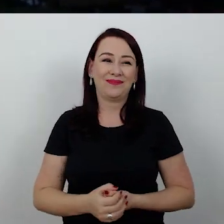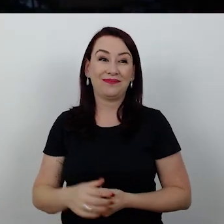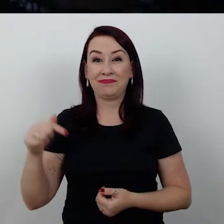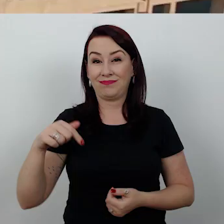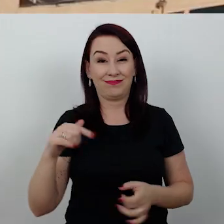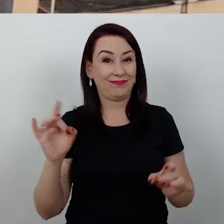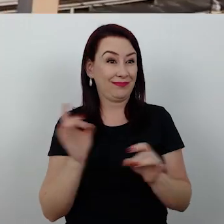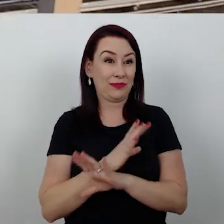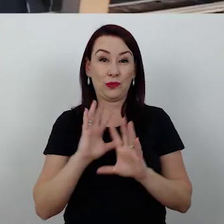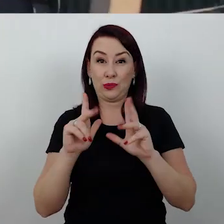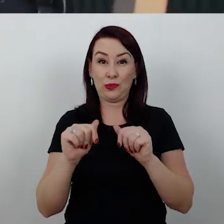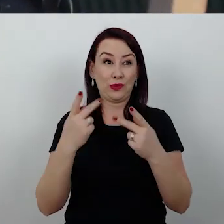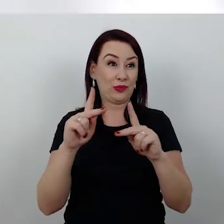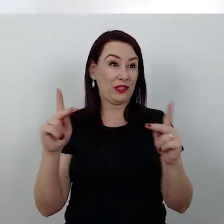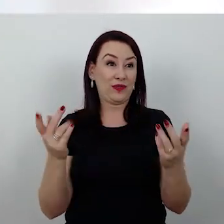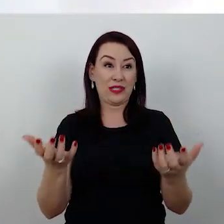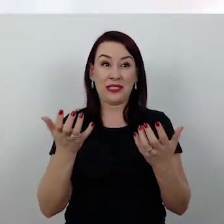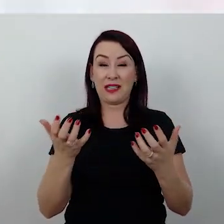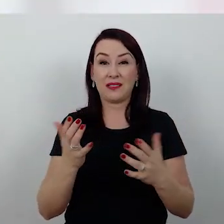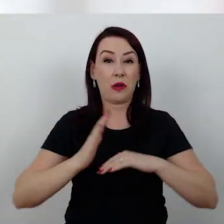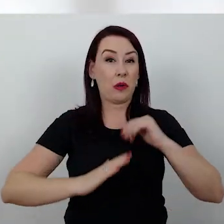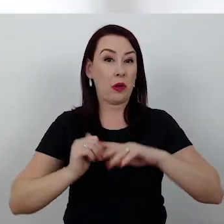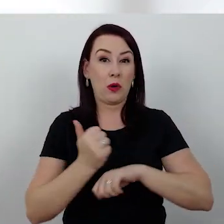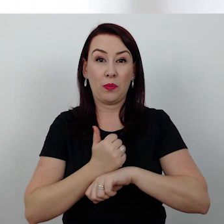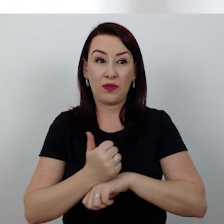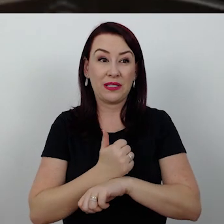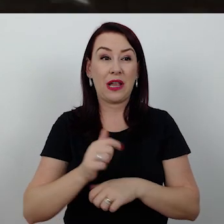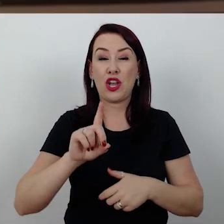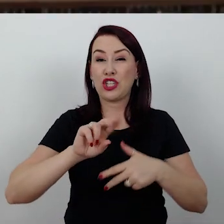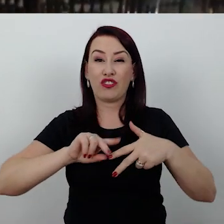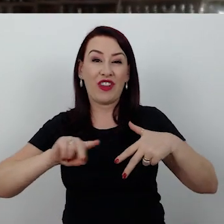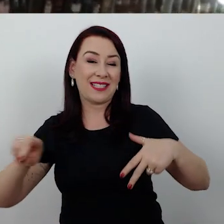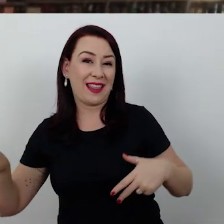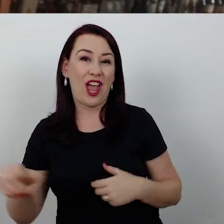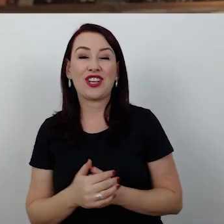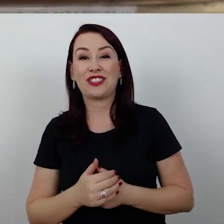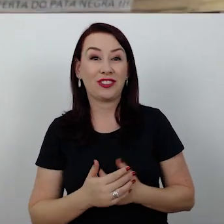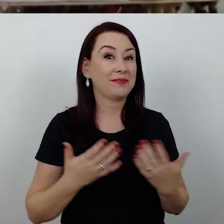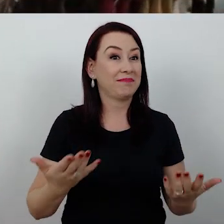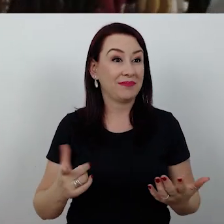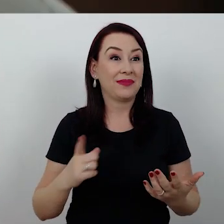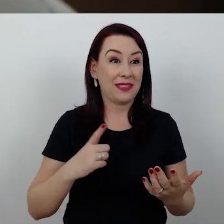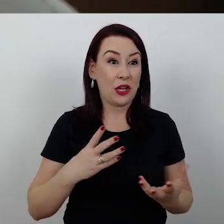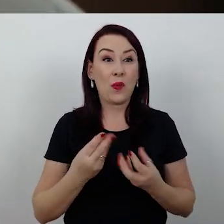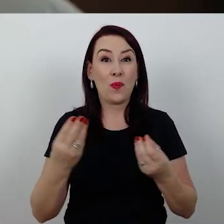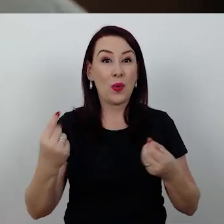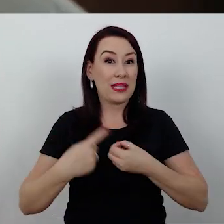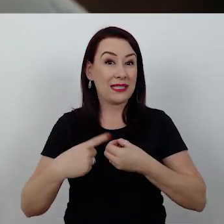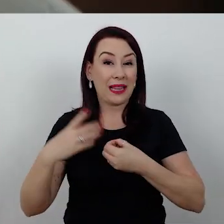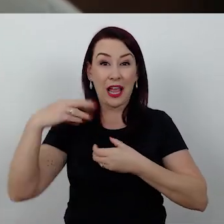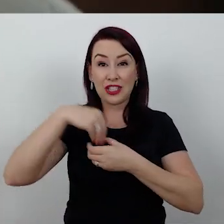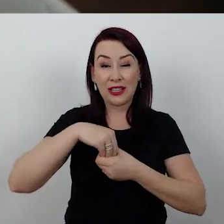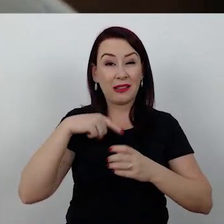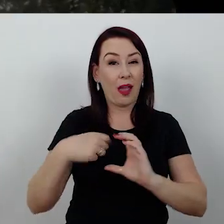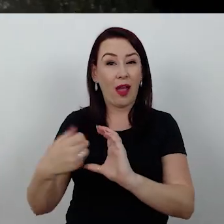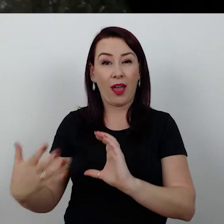Aqui tem tudo que você quiser, de técnica, de cenário e diversidade. Existem muitas cidades dentro de São Paulo. Escolha a sua e vem